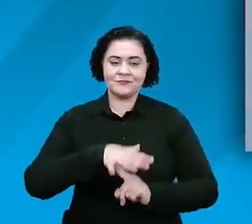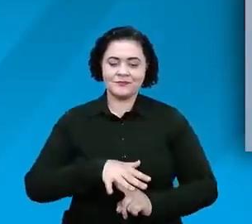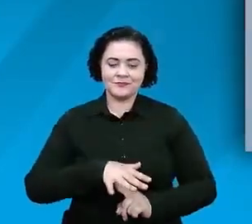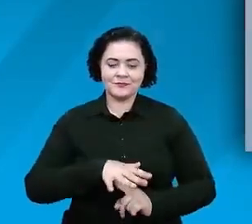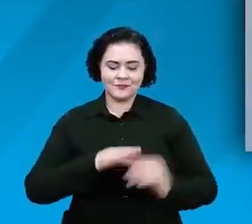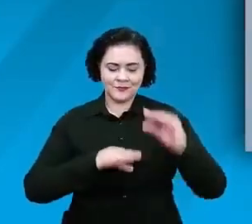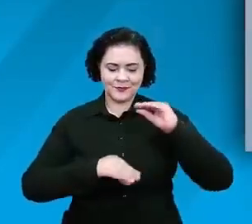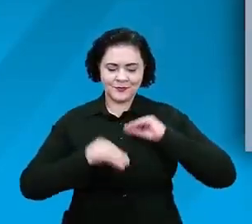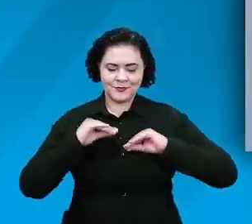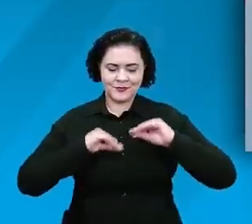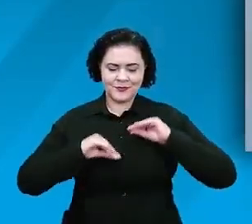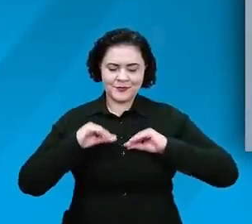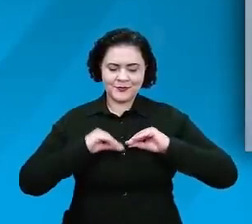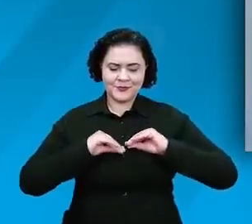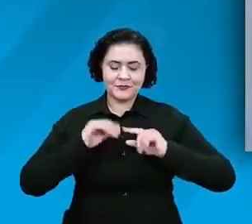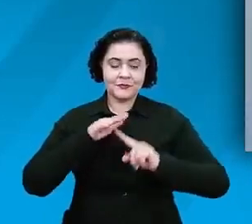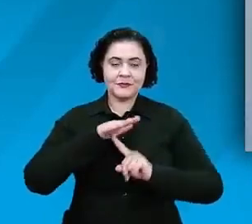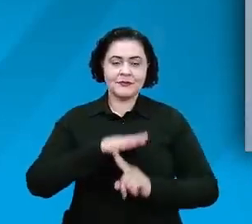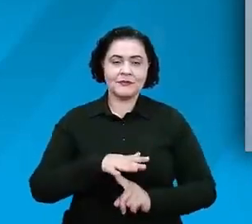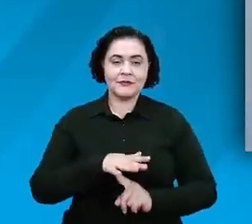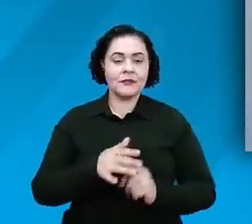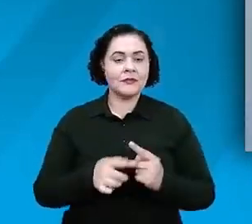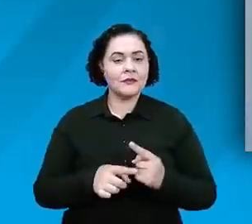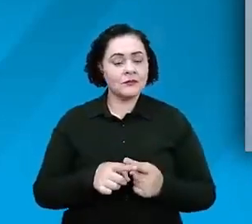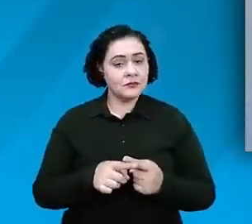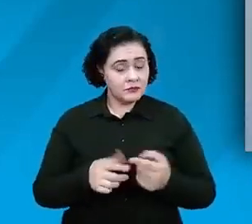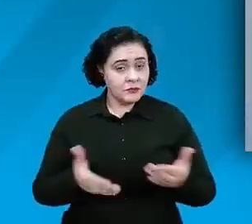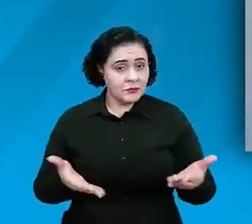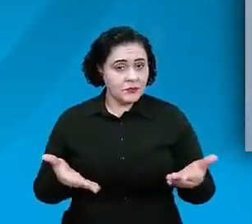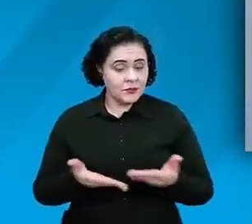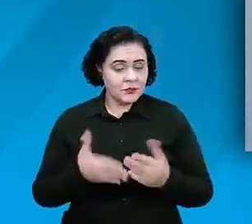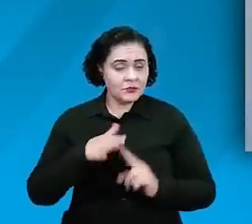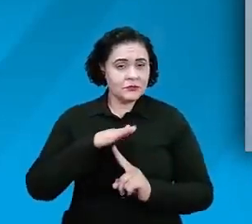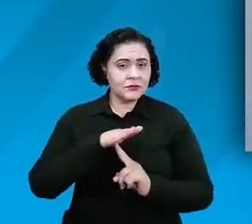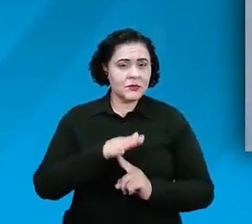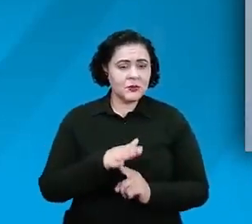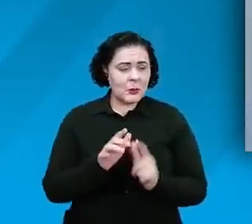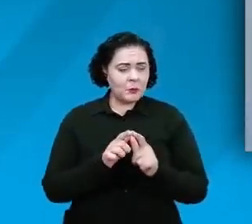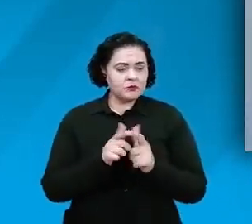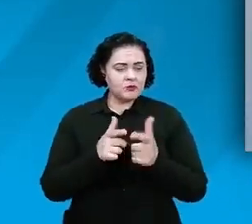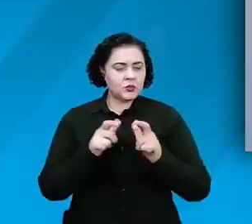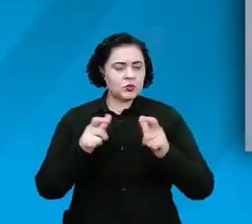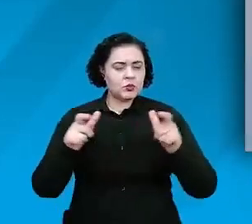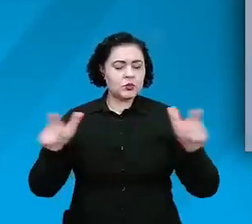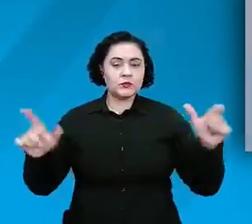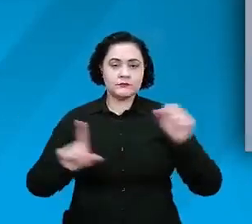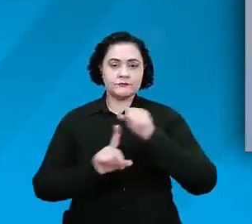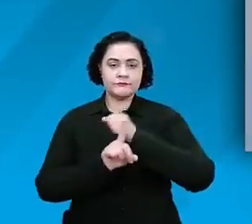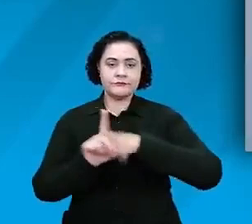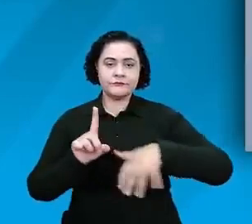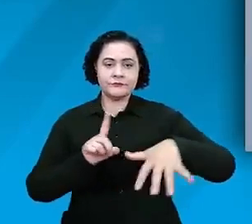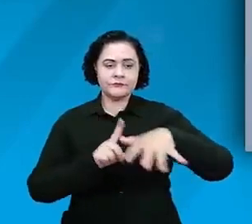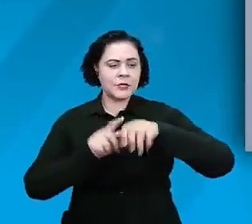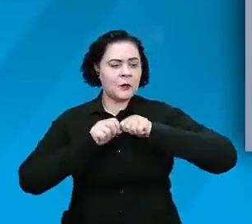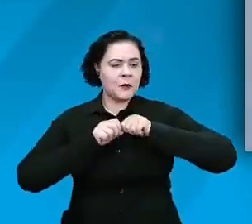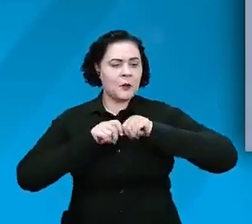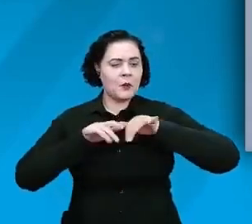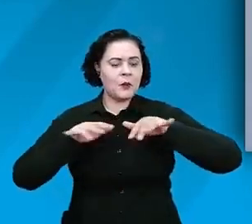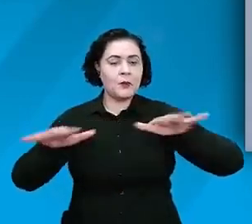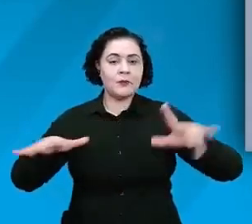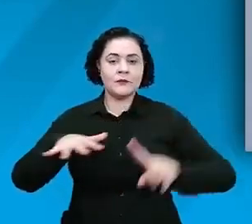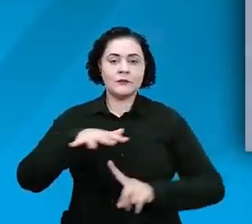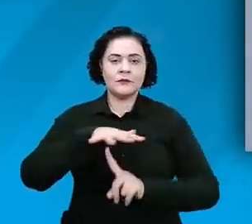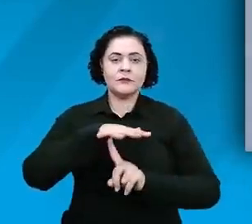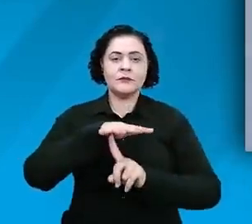depressão, esse mal que graça hoje de maneira avassaladora na nossa sociedade.